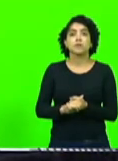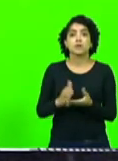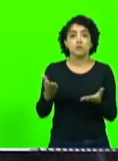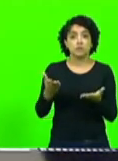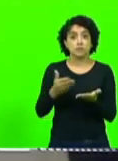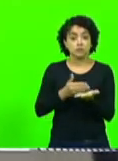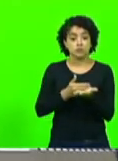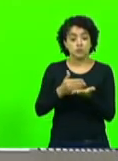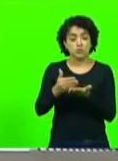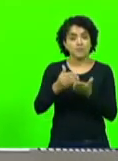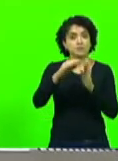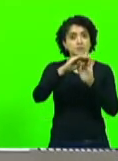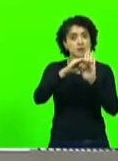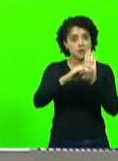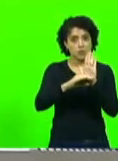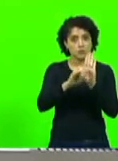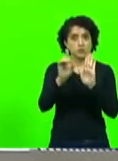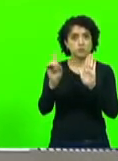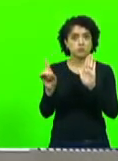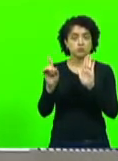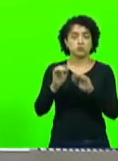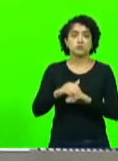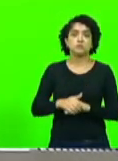à ordem do dia.